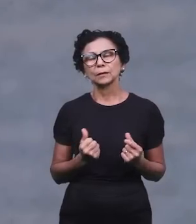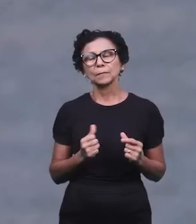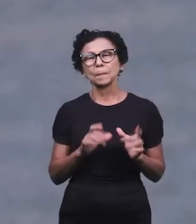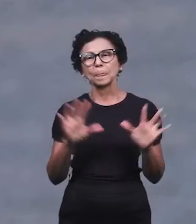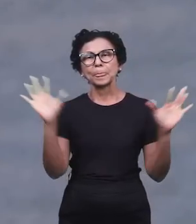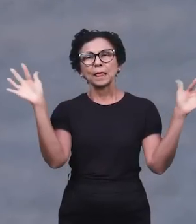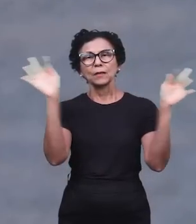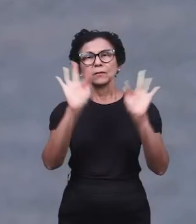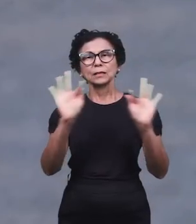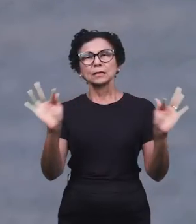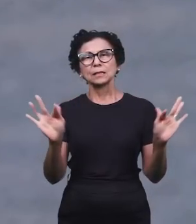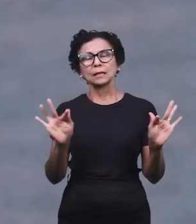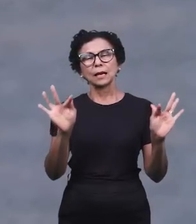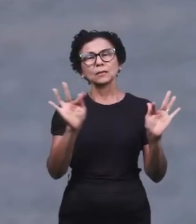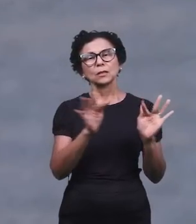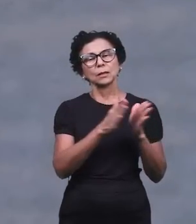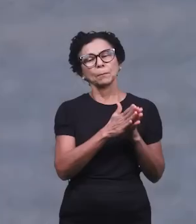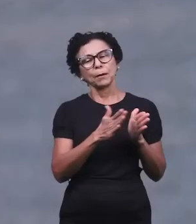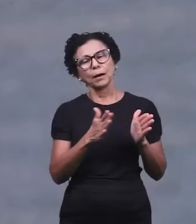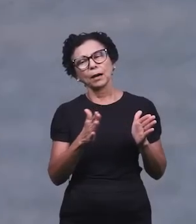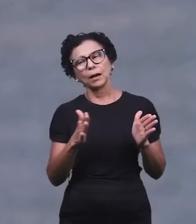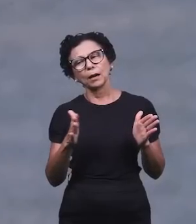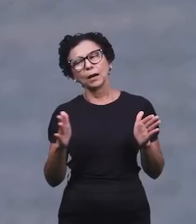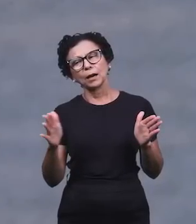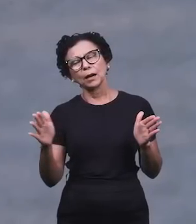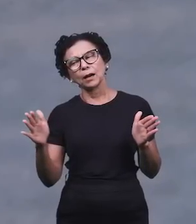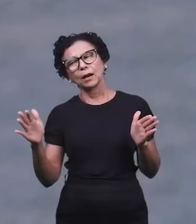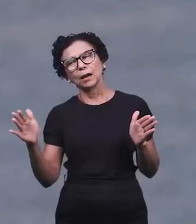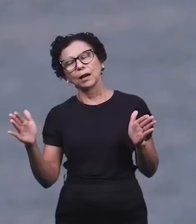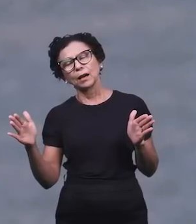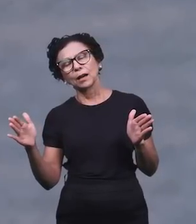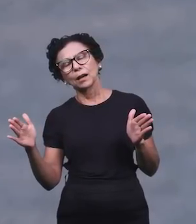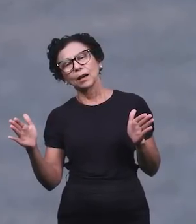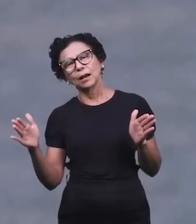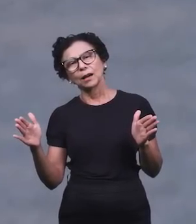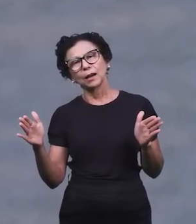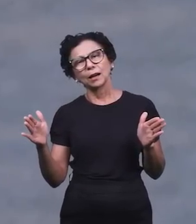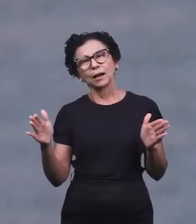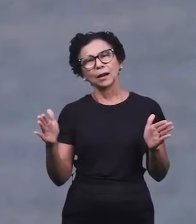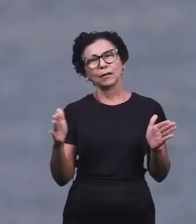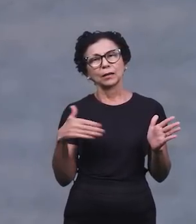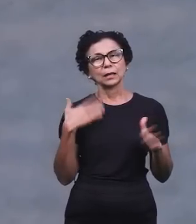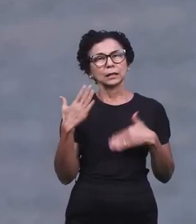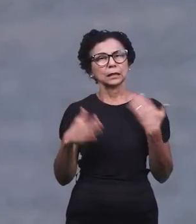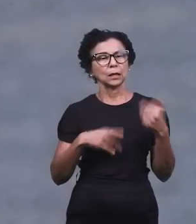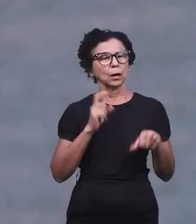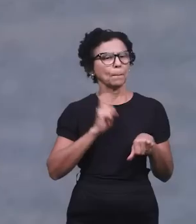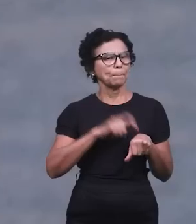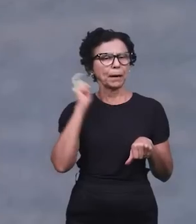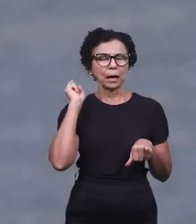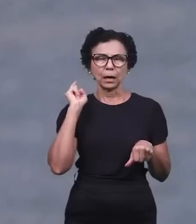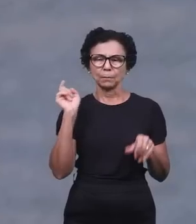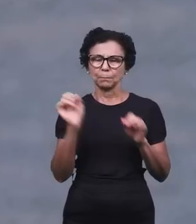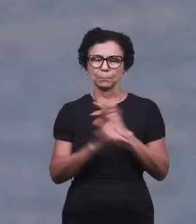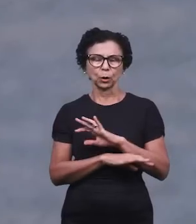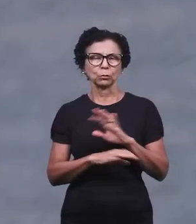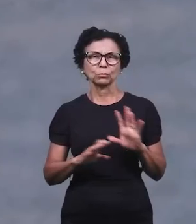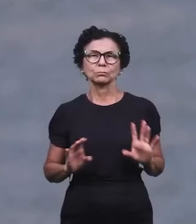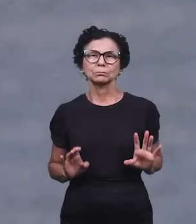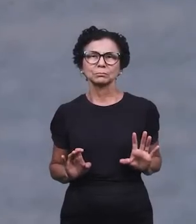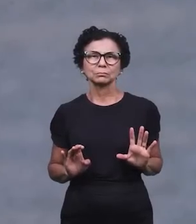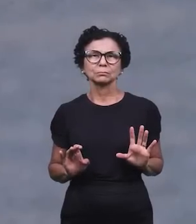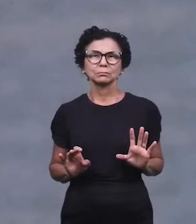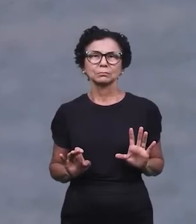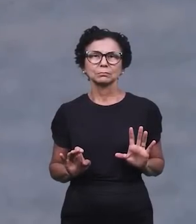de felicidade. Quer dizer, a alegria é mais pontual, são momentos que você vive. E